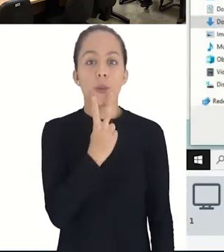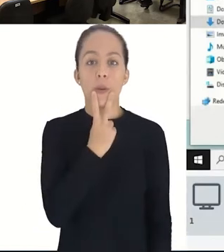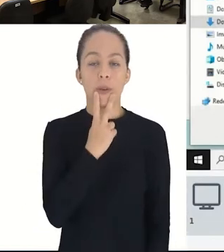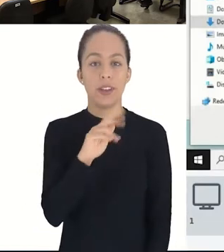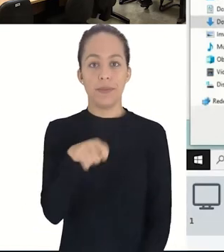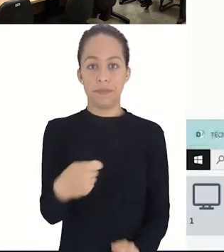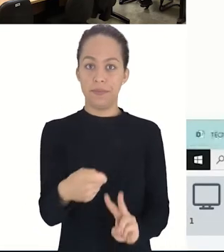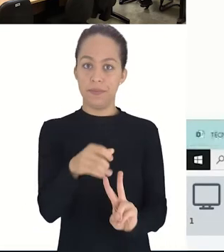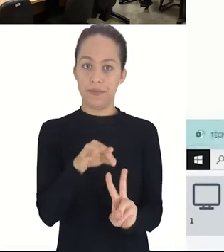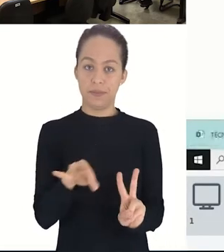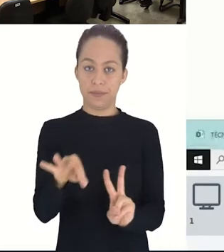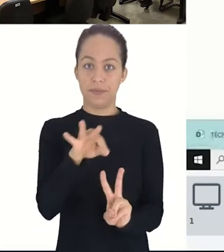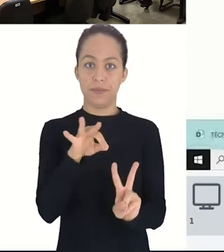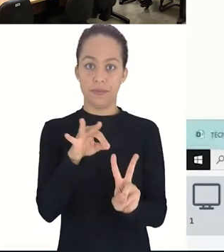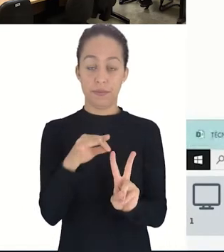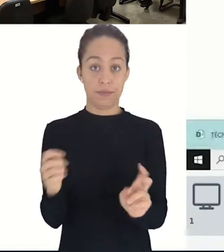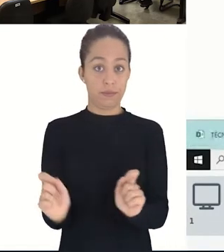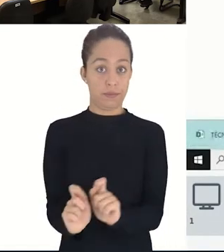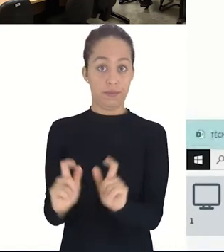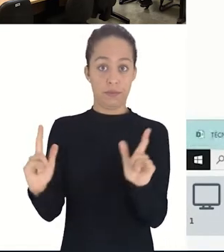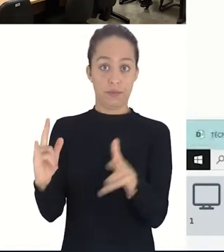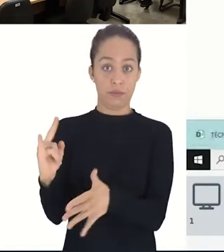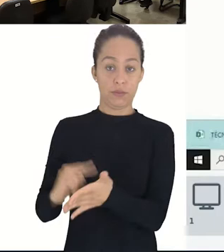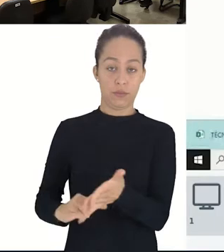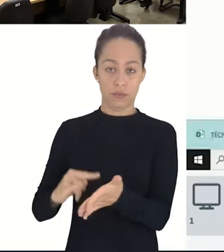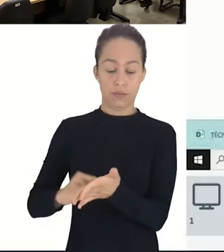Vamos abrir o arquivo.